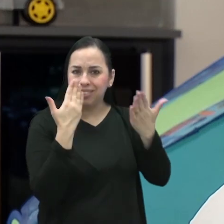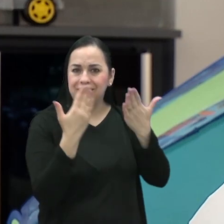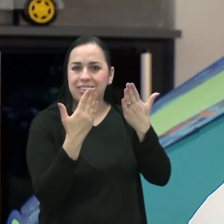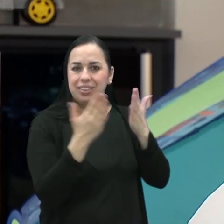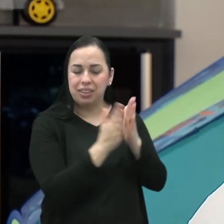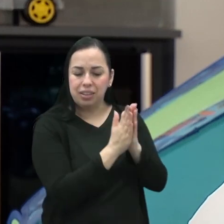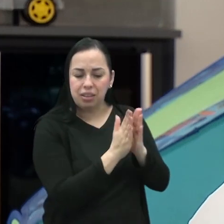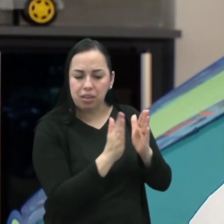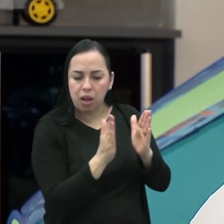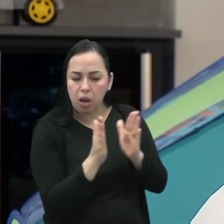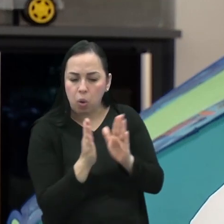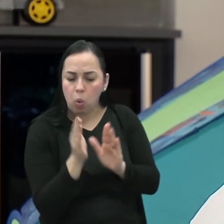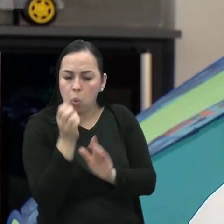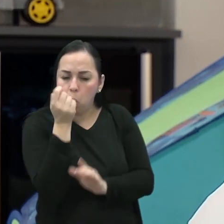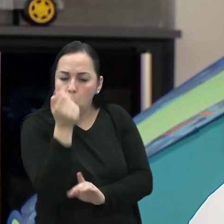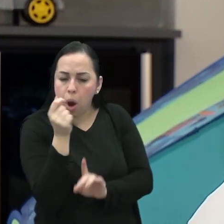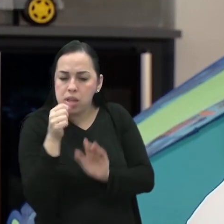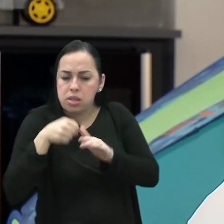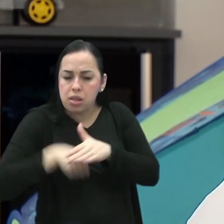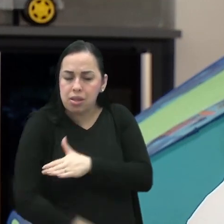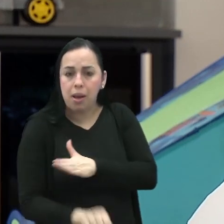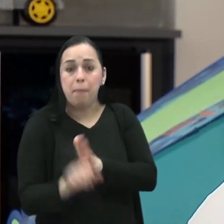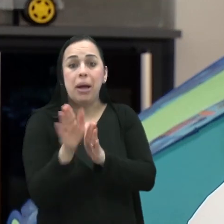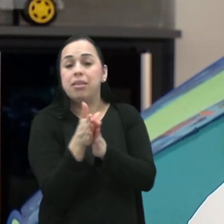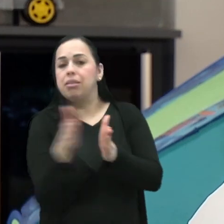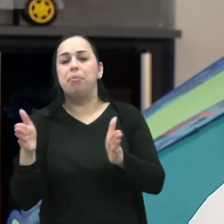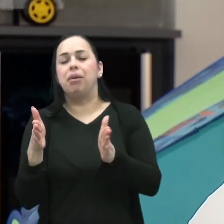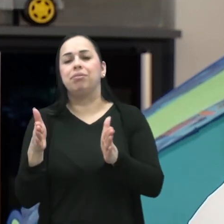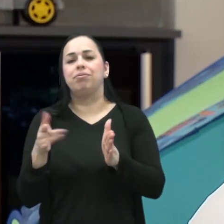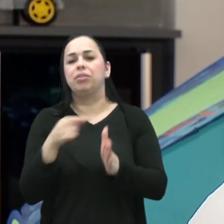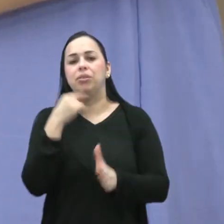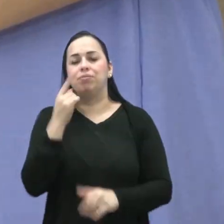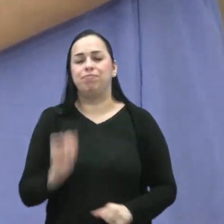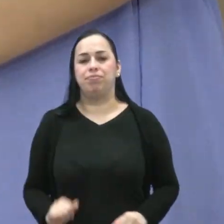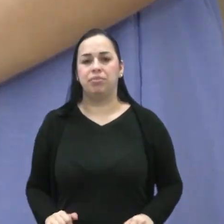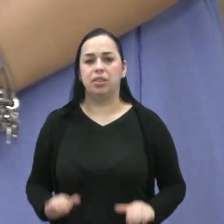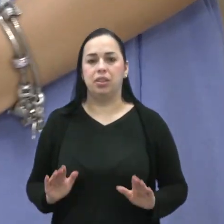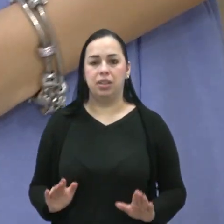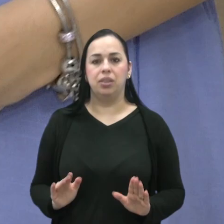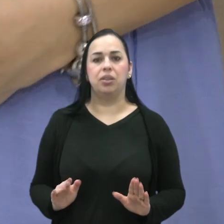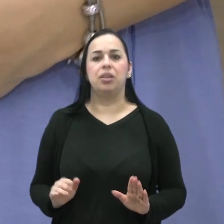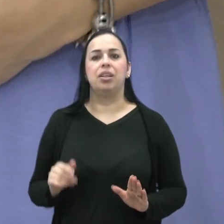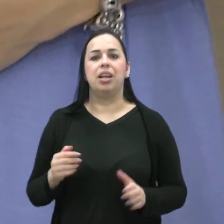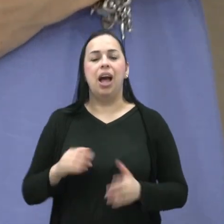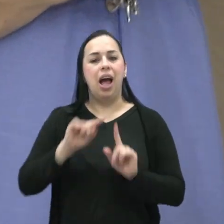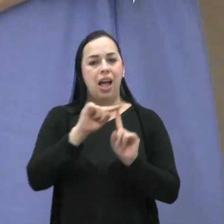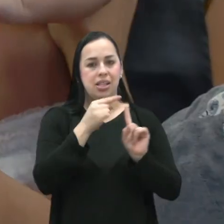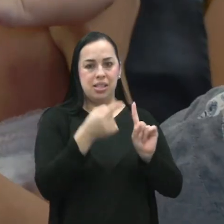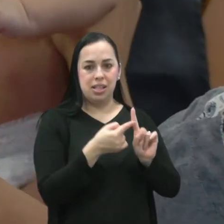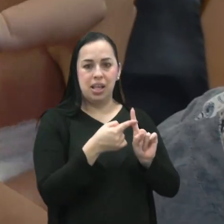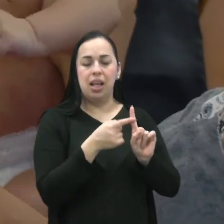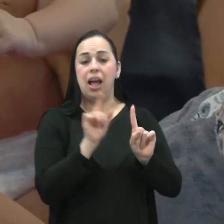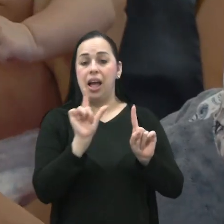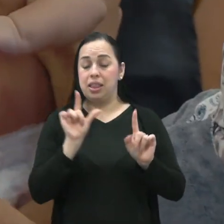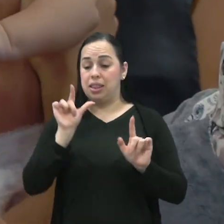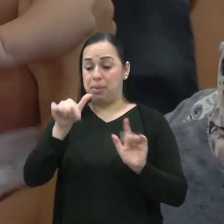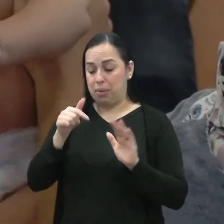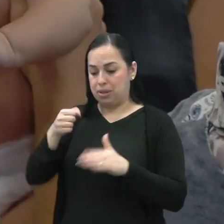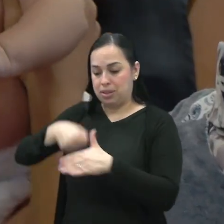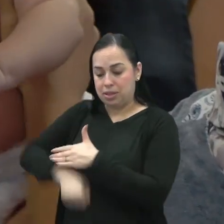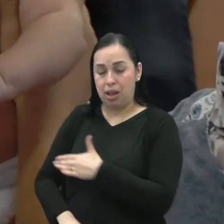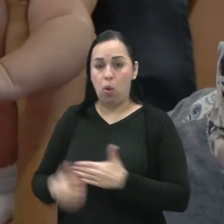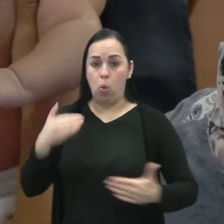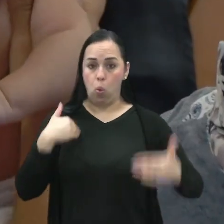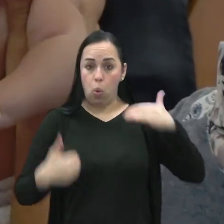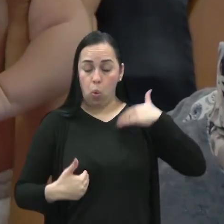psicoterapia, até o momento próximo à gestação, mas um momento pós-gestação, não. A gestação e o puerpério são caracterizados